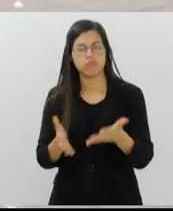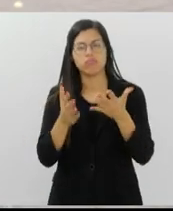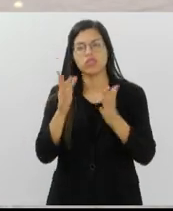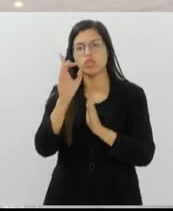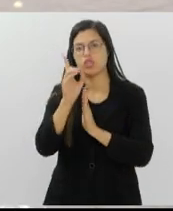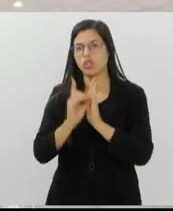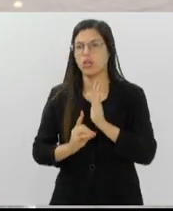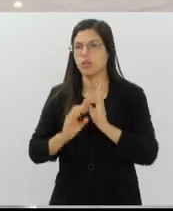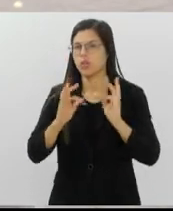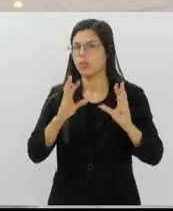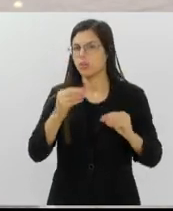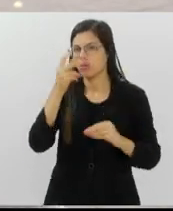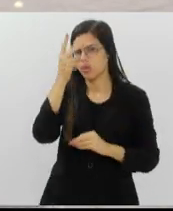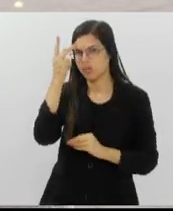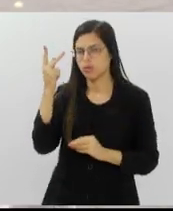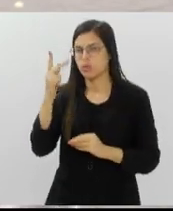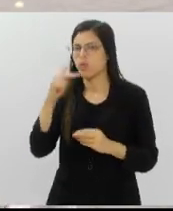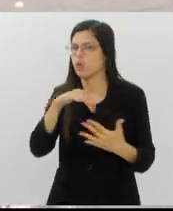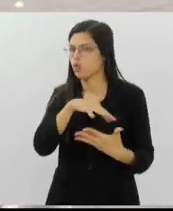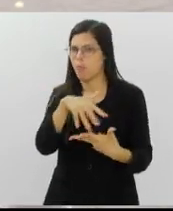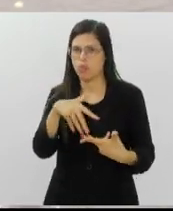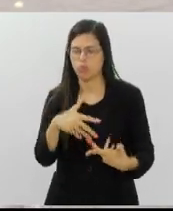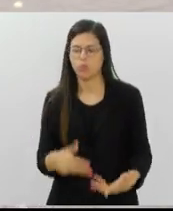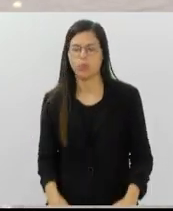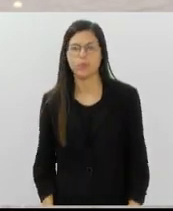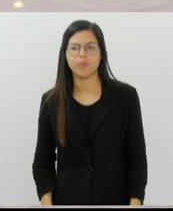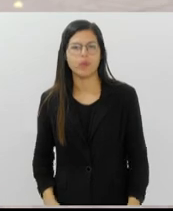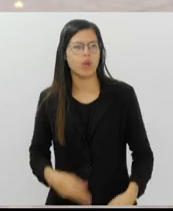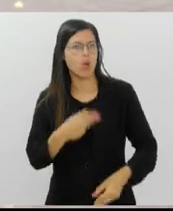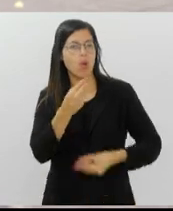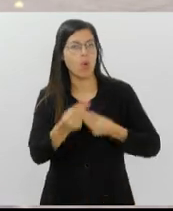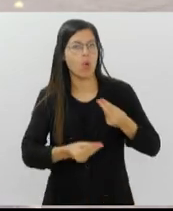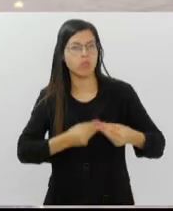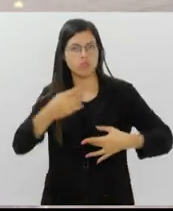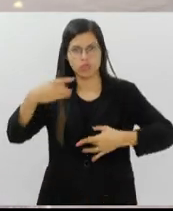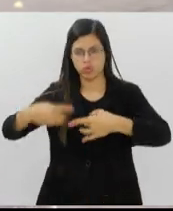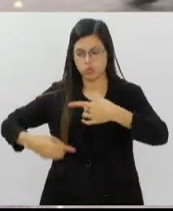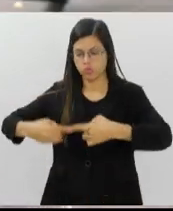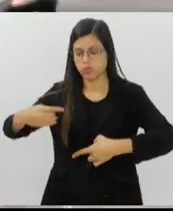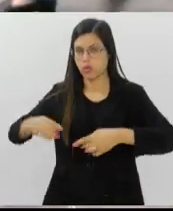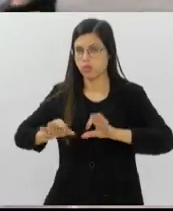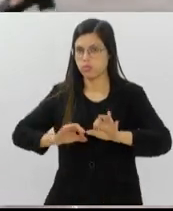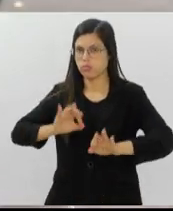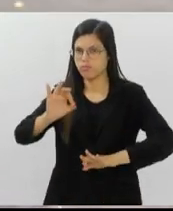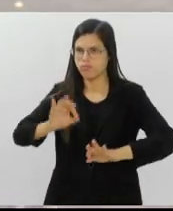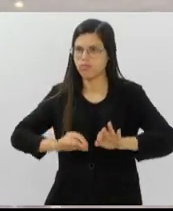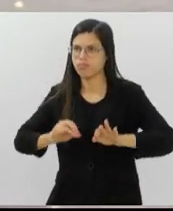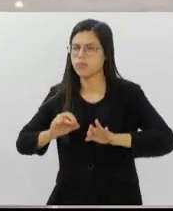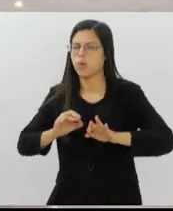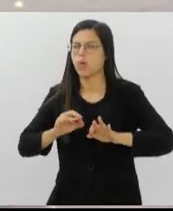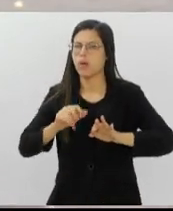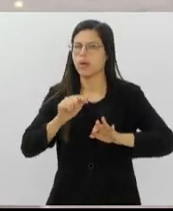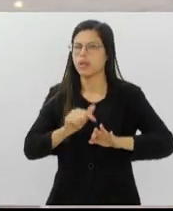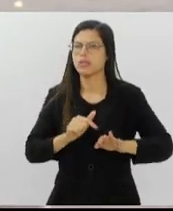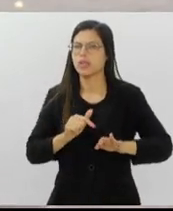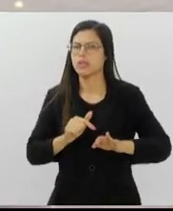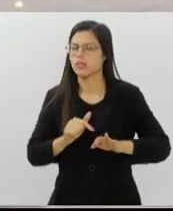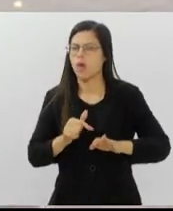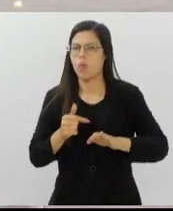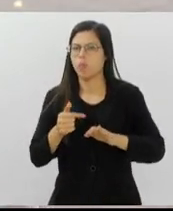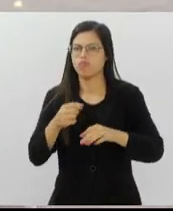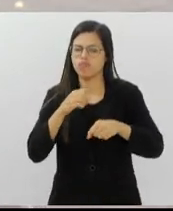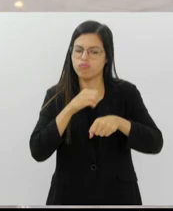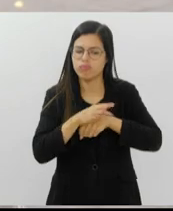todas as pessoas no planeta. De que forma o que foi discutido por essas organizações, pela sociedade civil, chega até o G20?